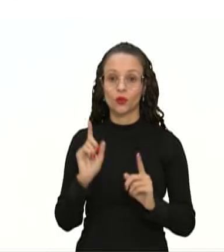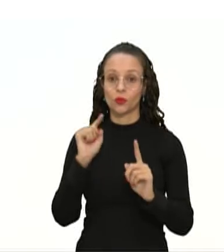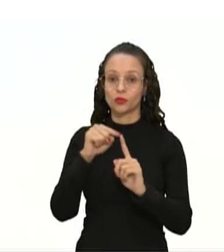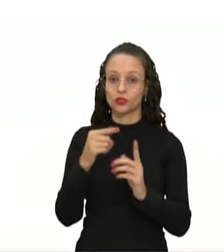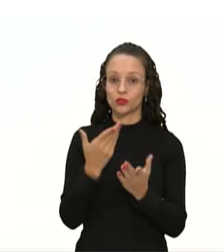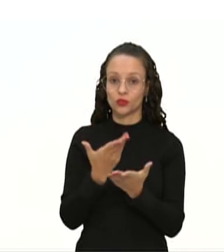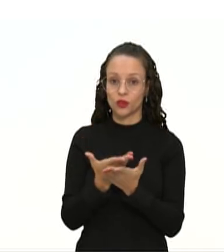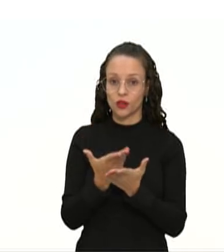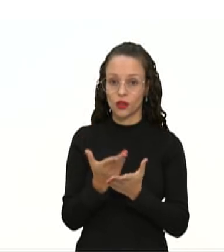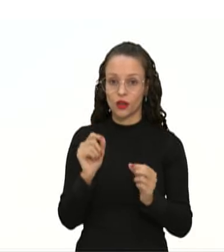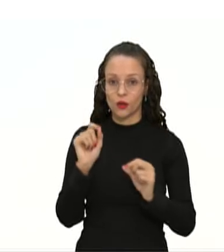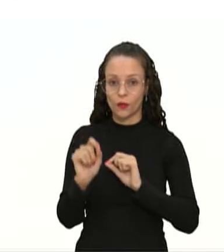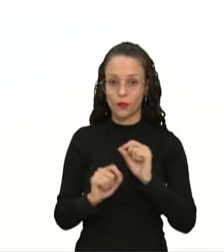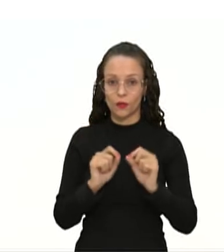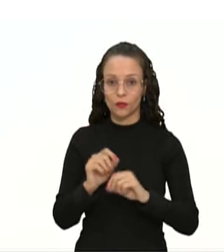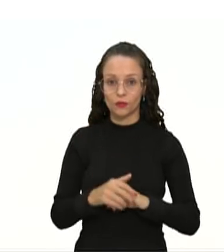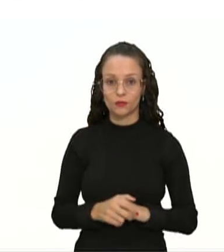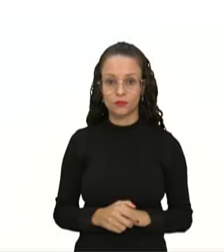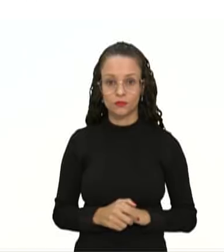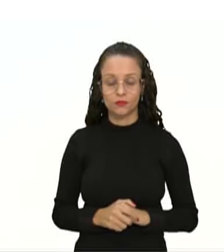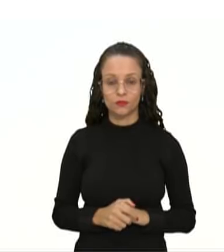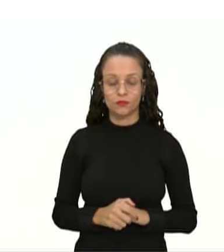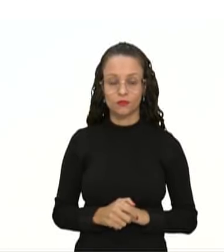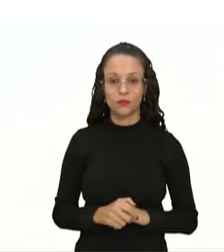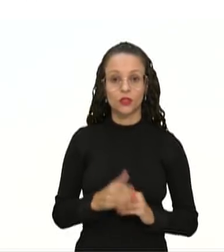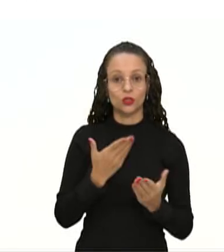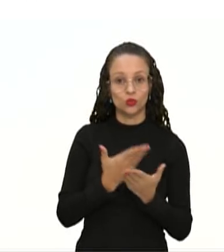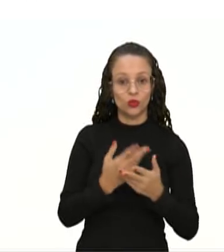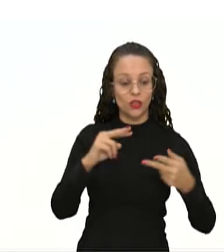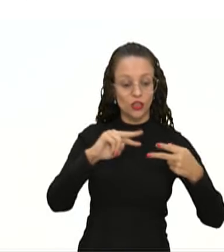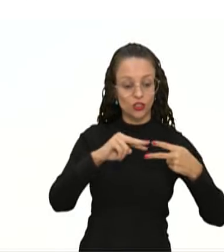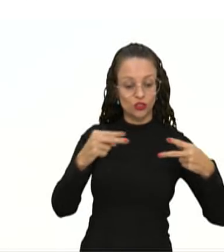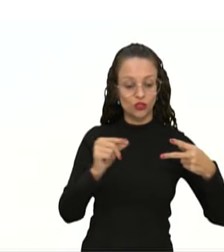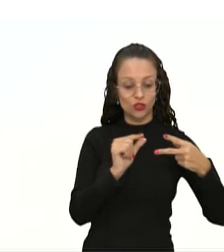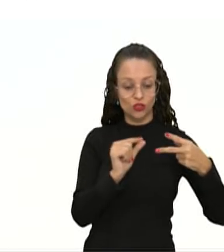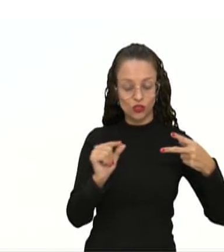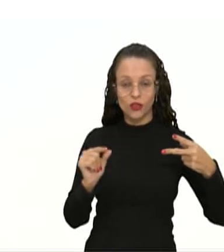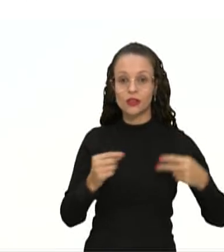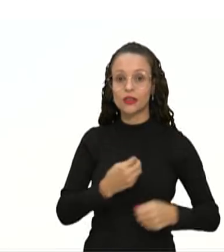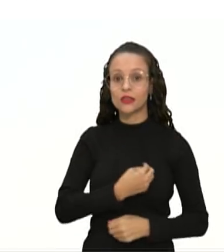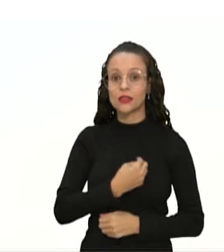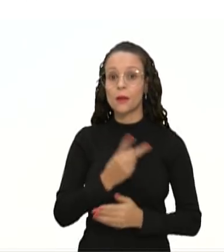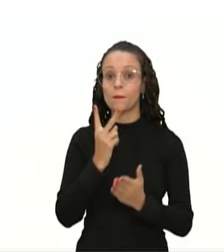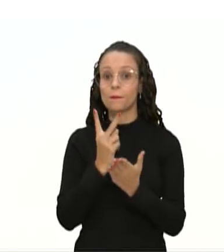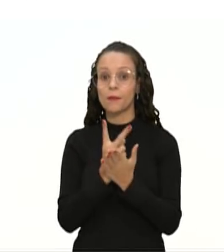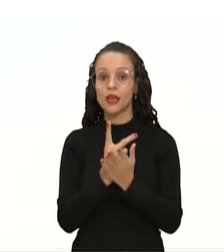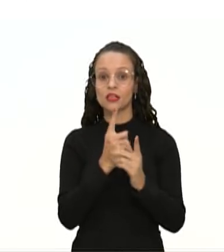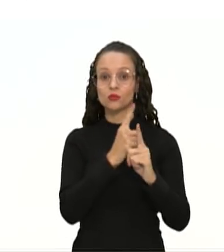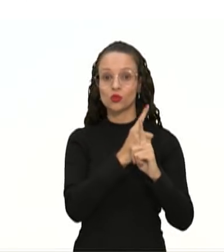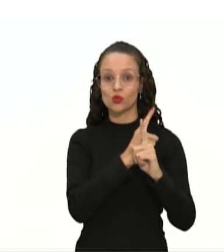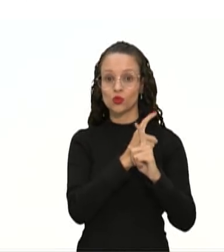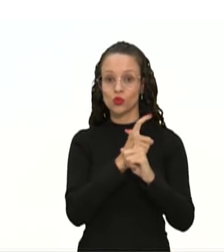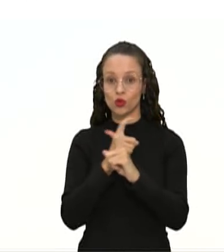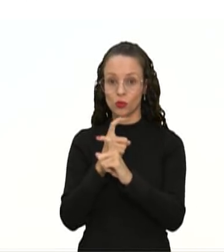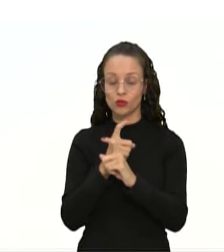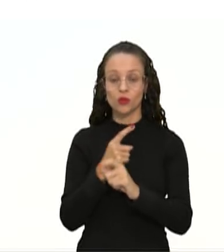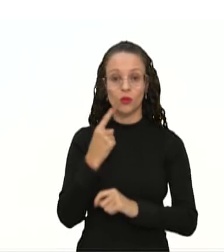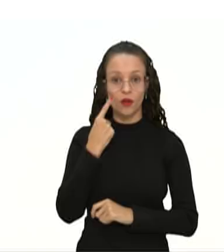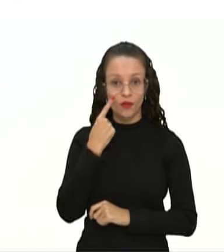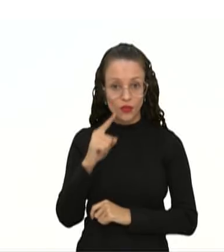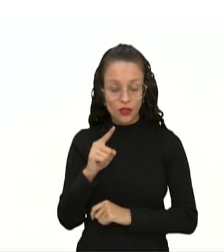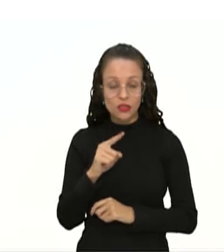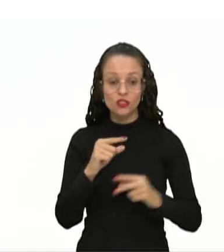quais são os objetivos da aula de hoje? A gente vai estudar genes que estão em um mesmo cromossomo. Até agora, a gente estava